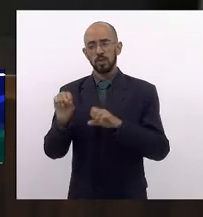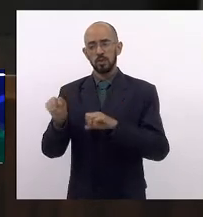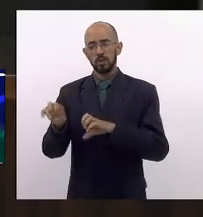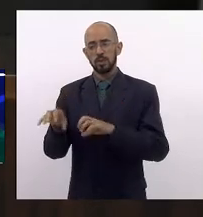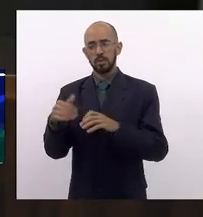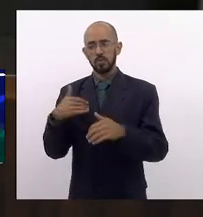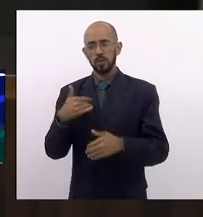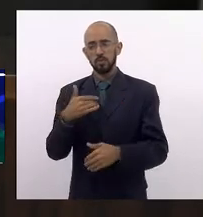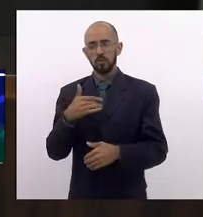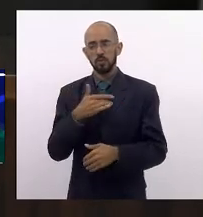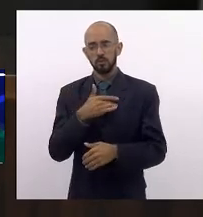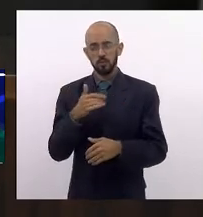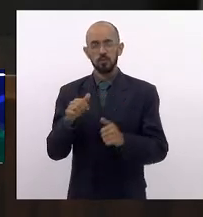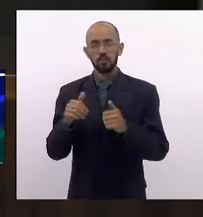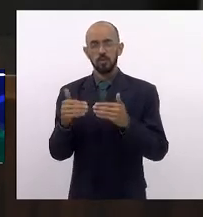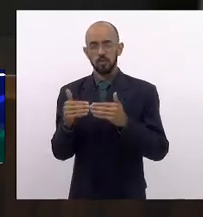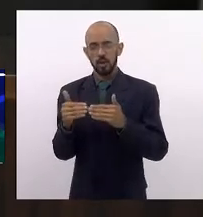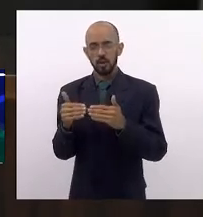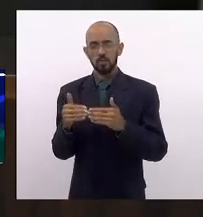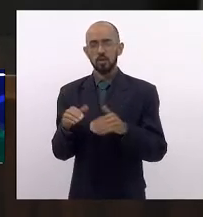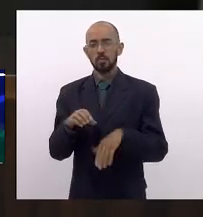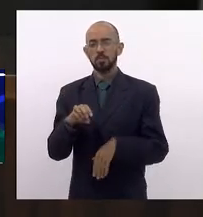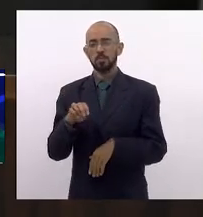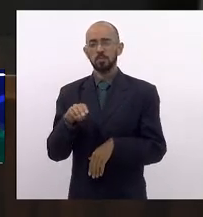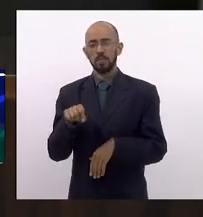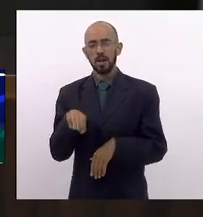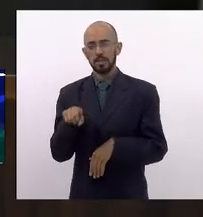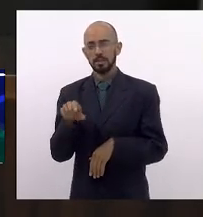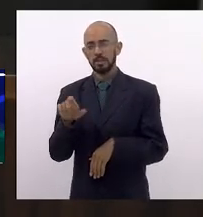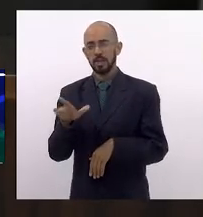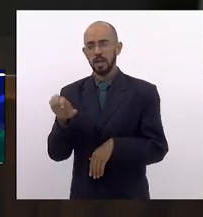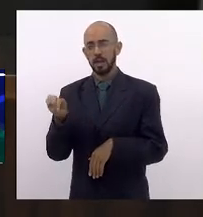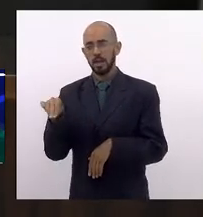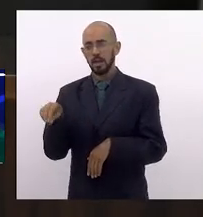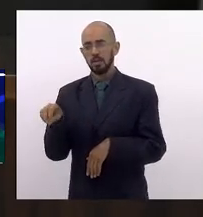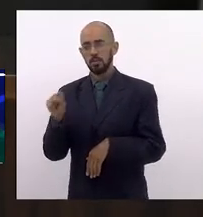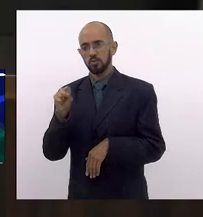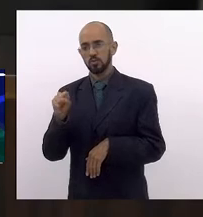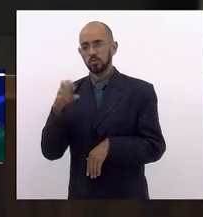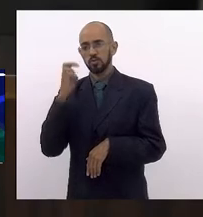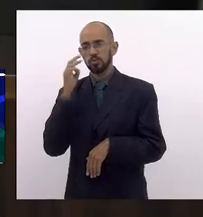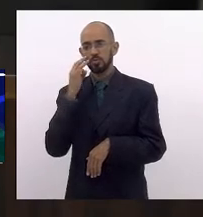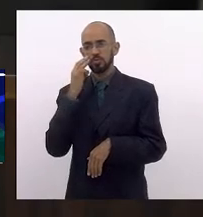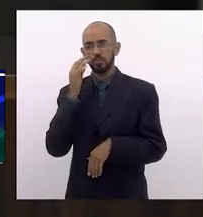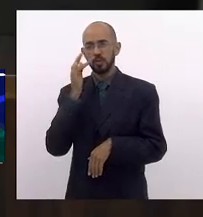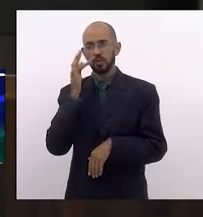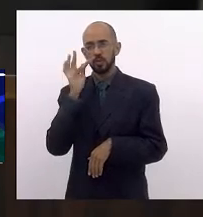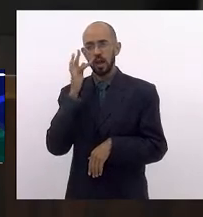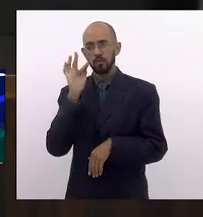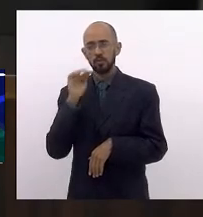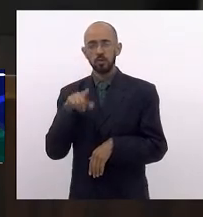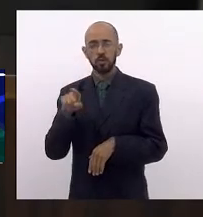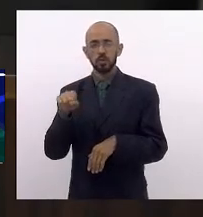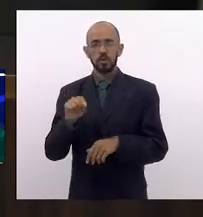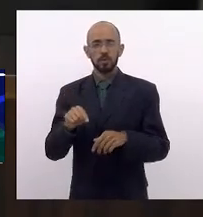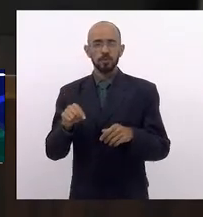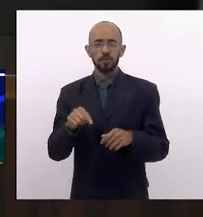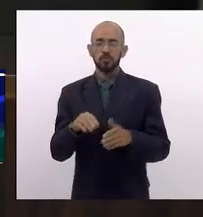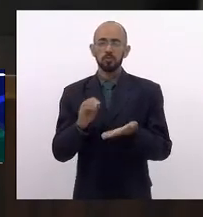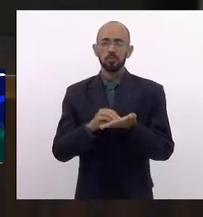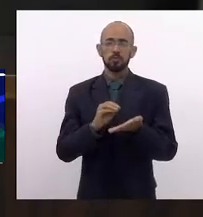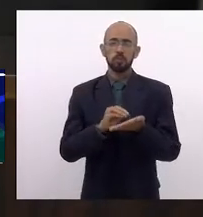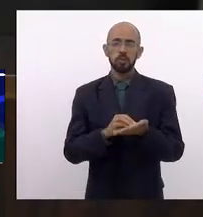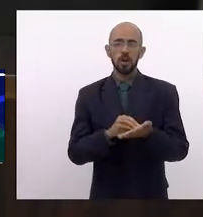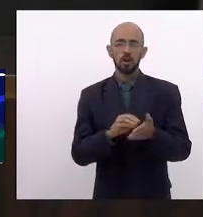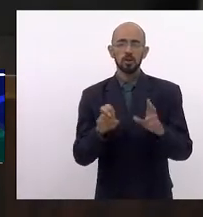favorável ela todos que tá do Max Lemos Rosane Félix Mônica Francisco e Flávio Serafim aprendendo e pareceres das comissões condição